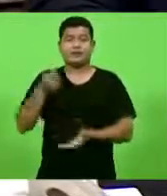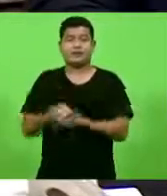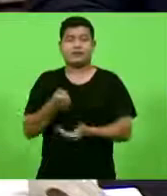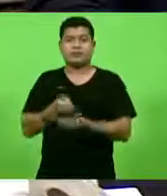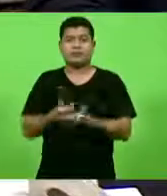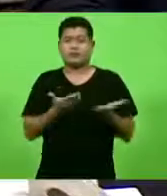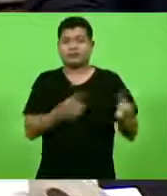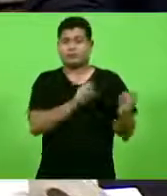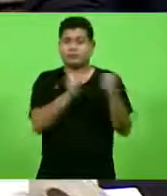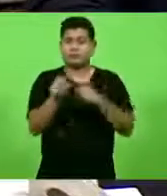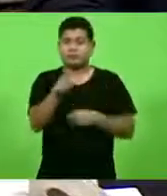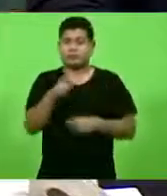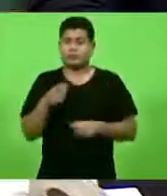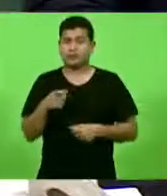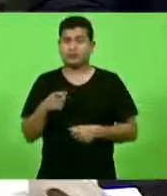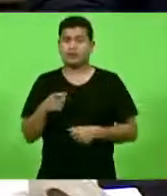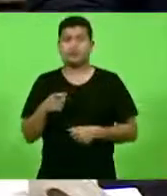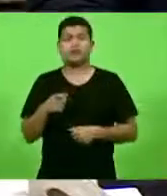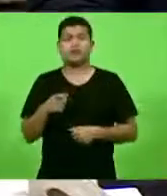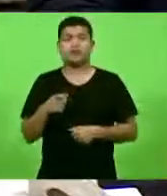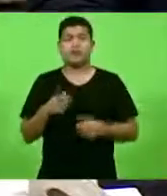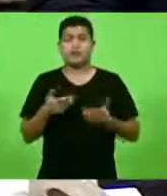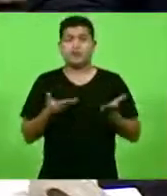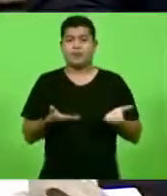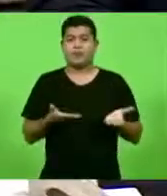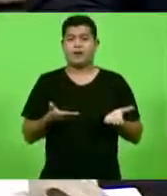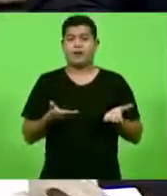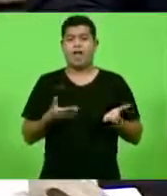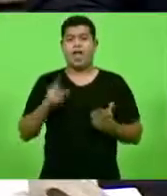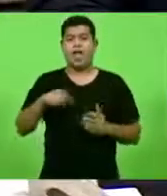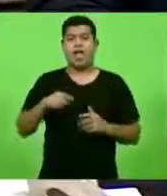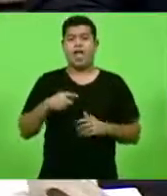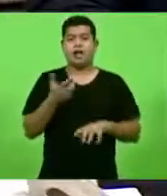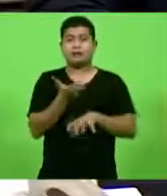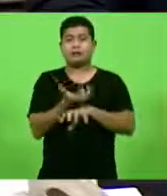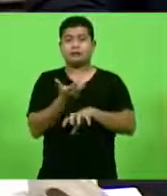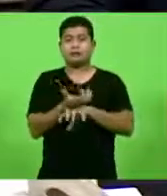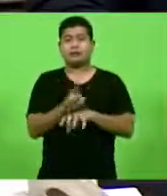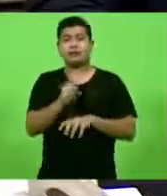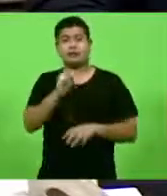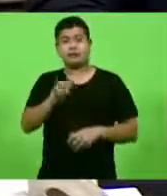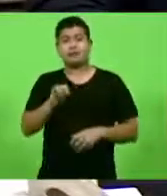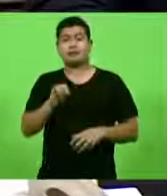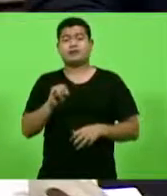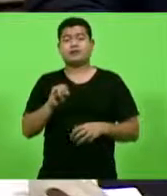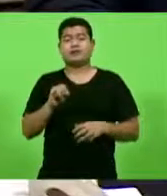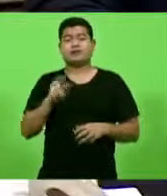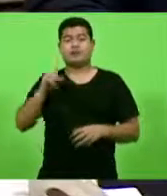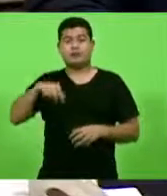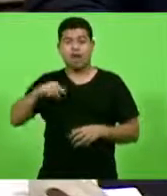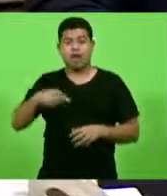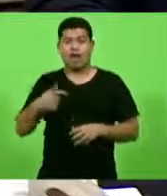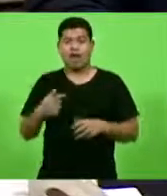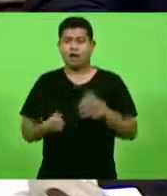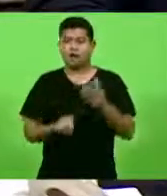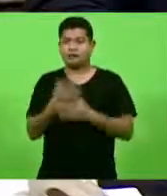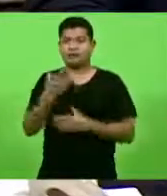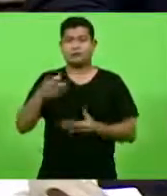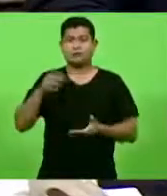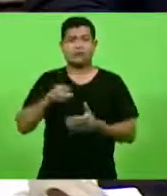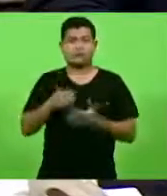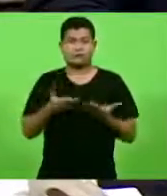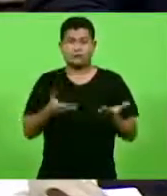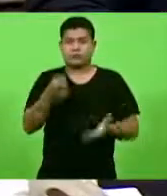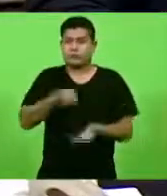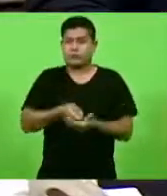estamos, inclusive, dando nome a isso. É uma matéria. Se isso não é uma criação de obrigação para